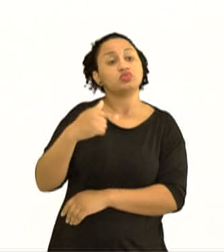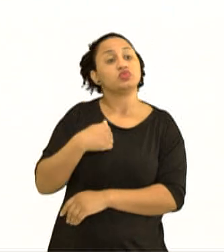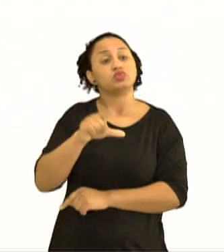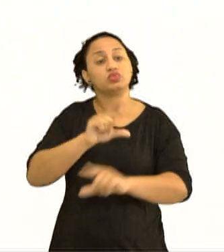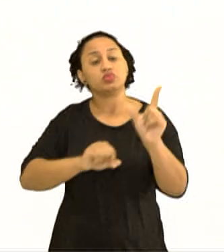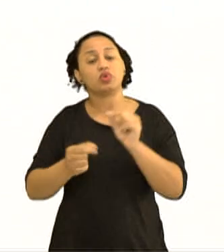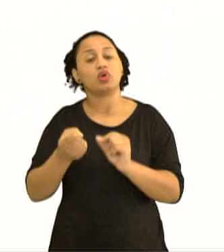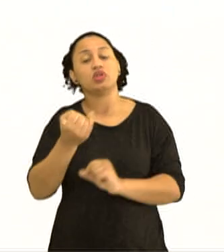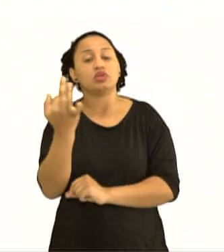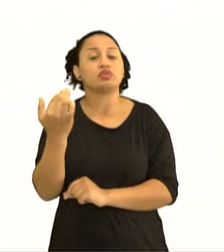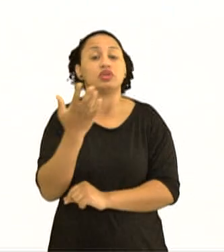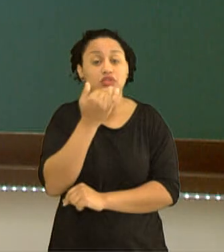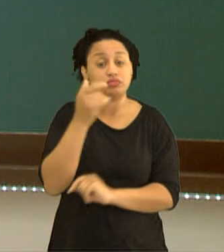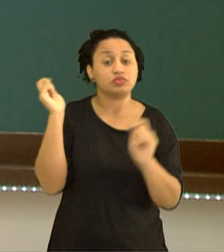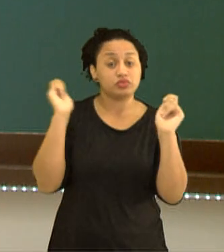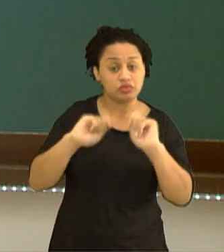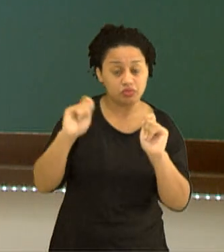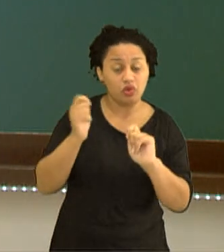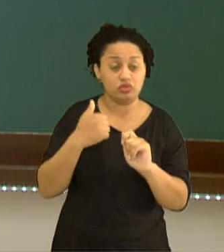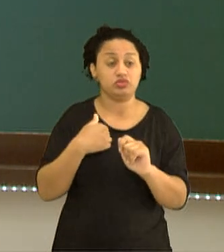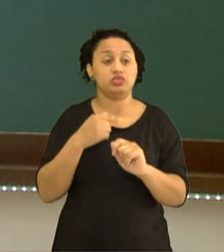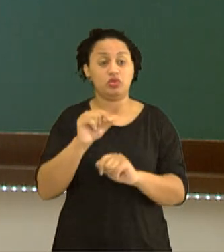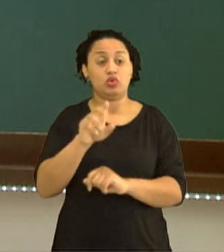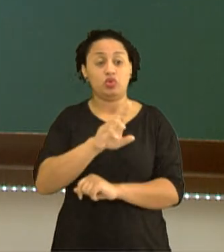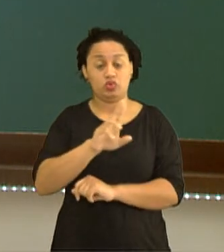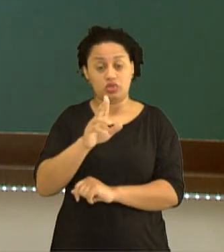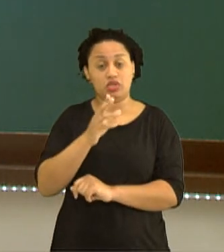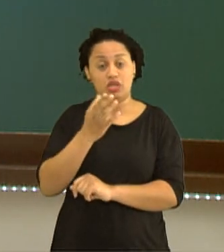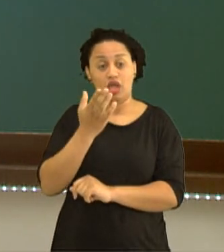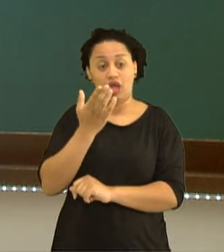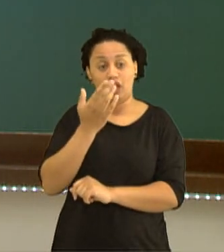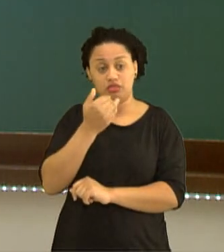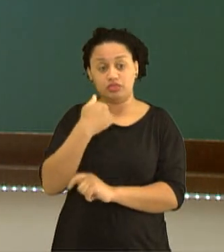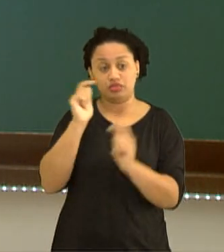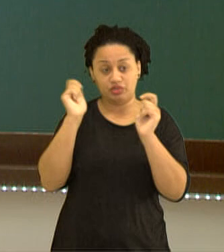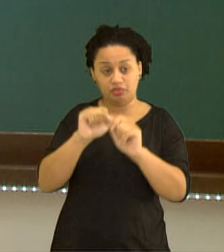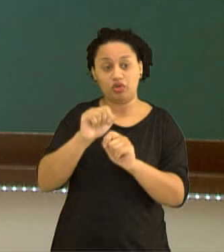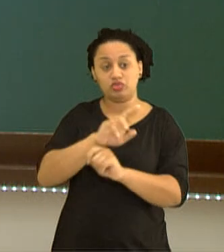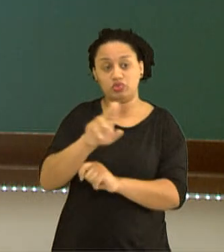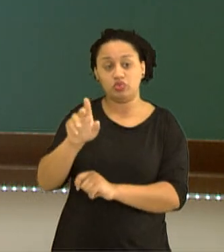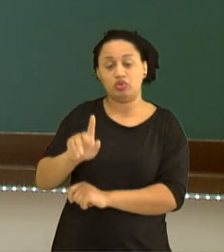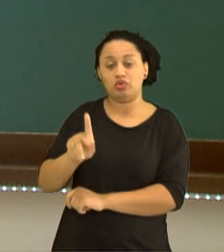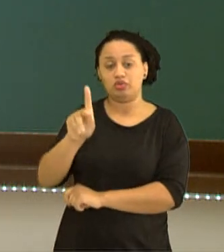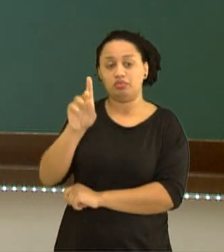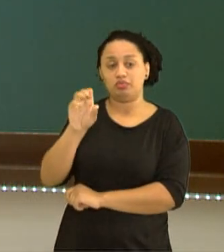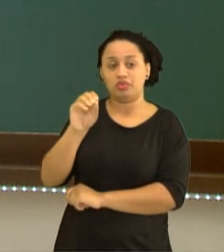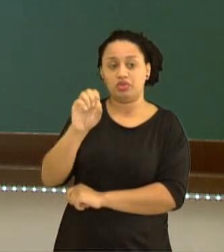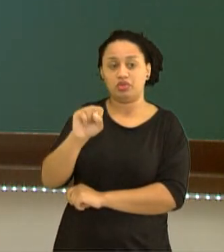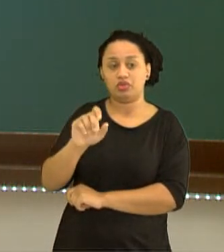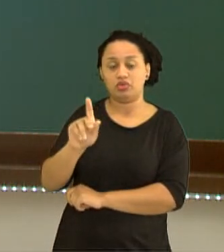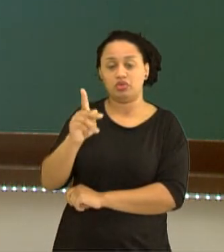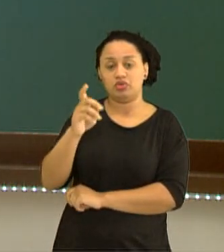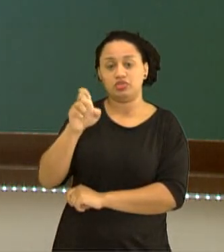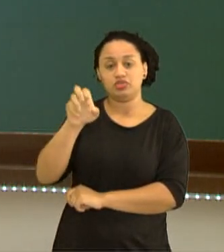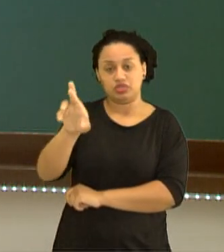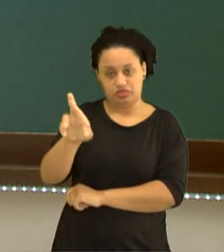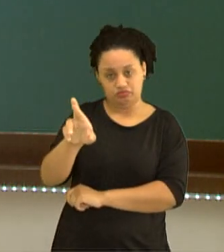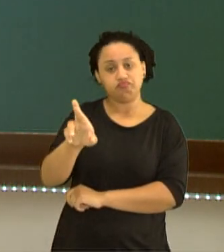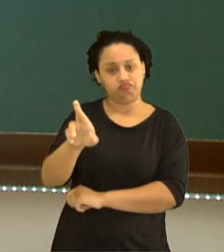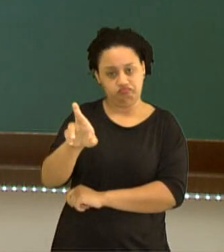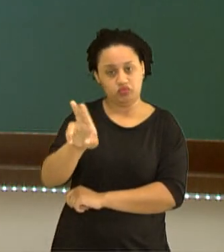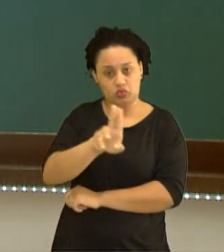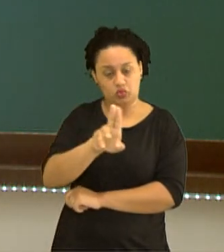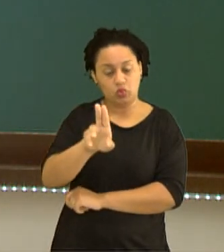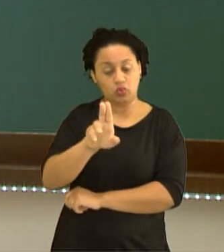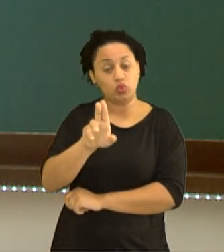alimentos apropriados. E os alimentos apropriados são chamados de kosher. O Kashrut é o conjunto de leis que diz o que